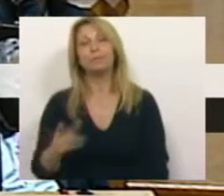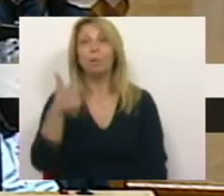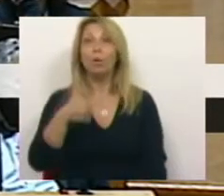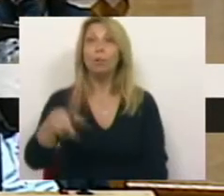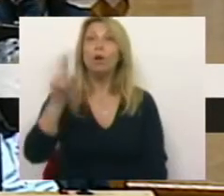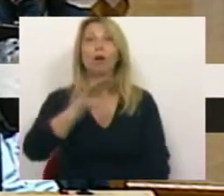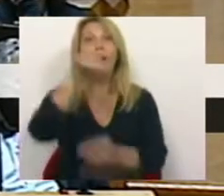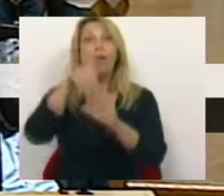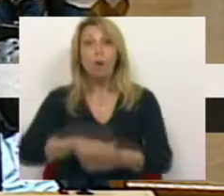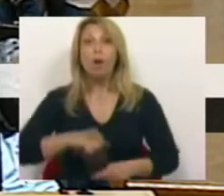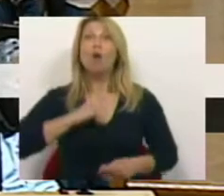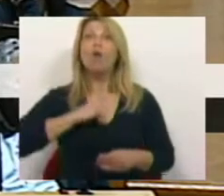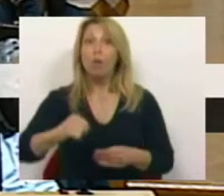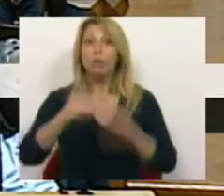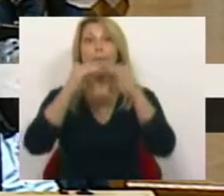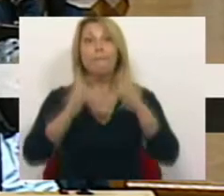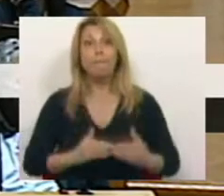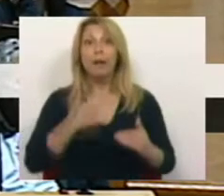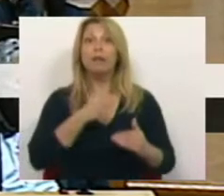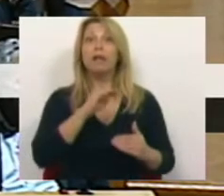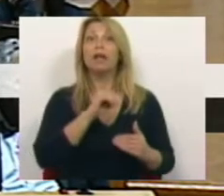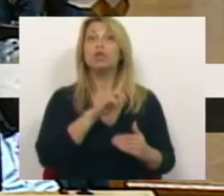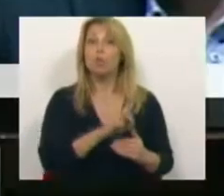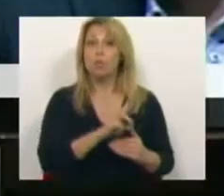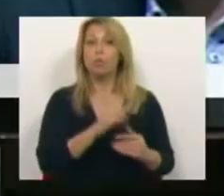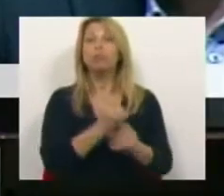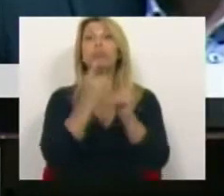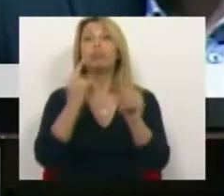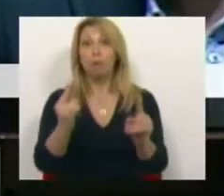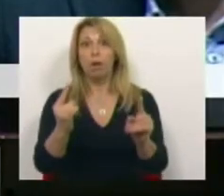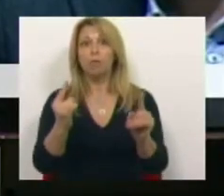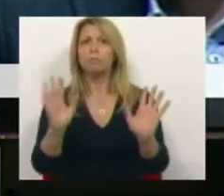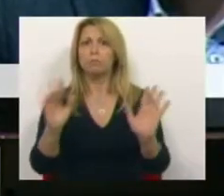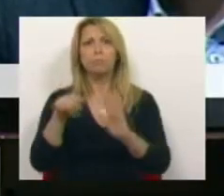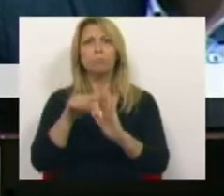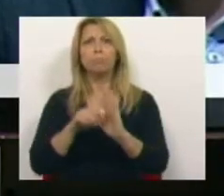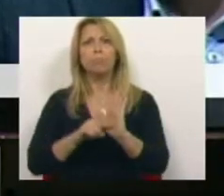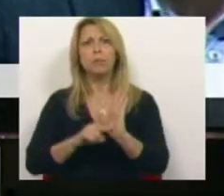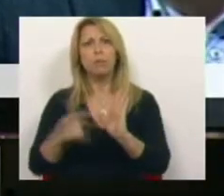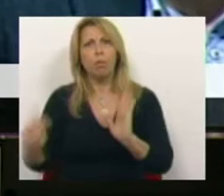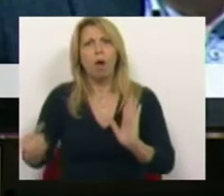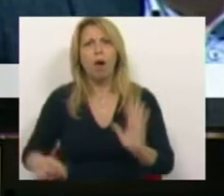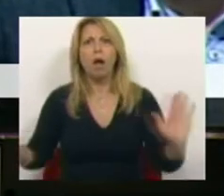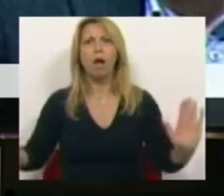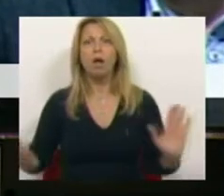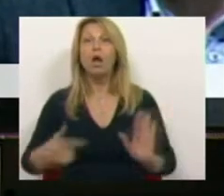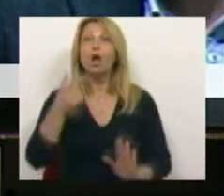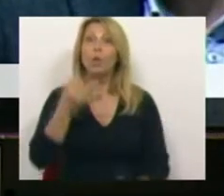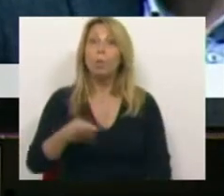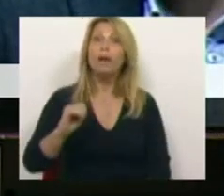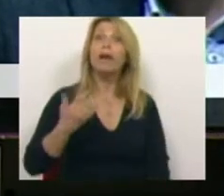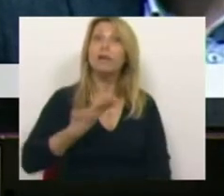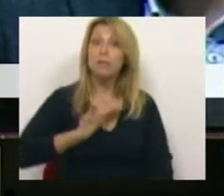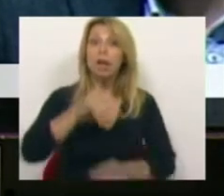Esquerda votará contra a redução da TSU porque tem princípios. E o PSD votará